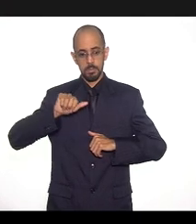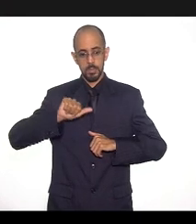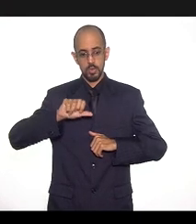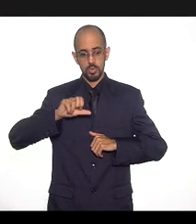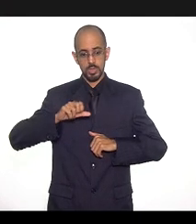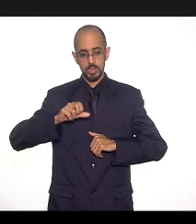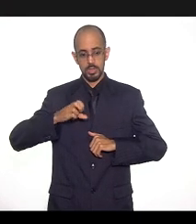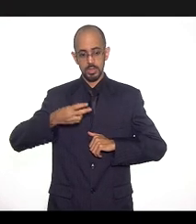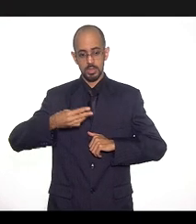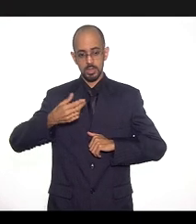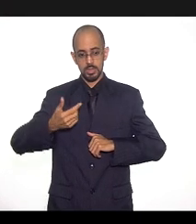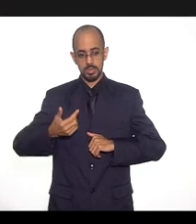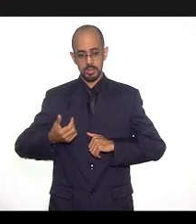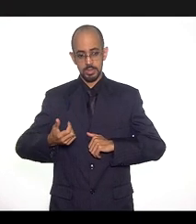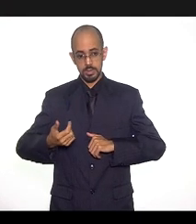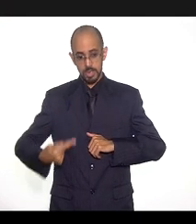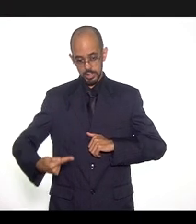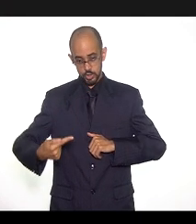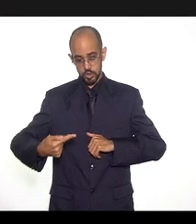1637-19